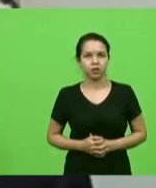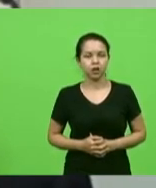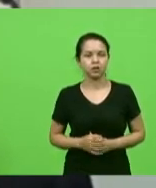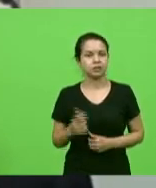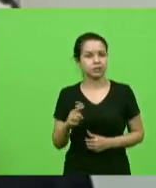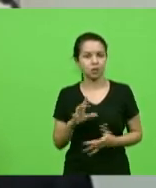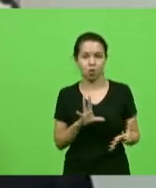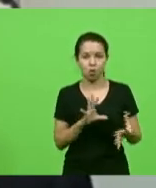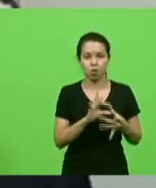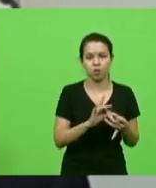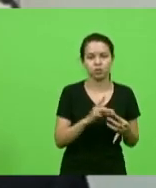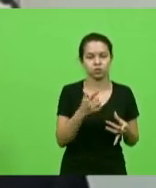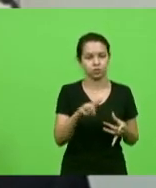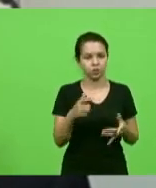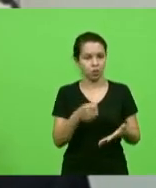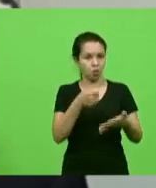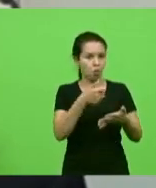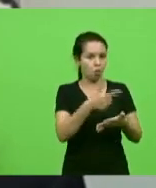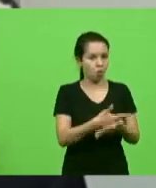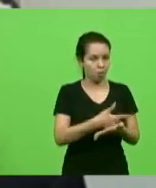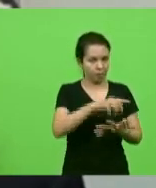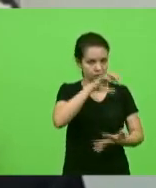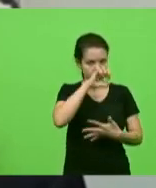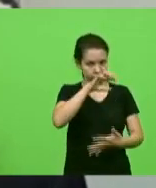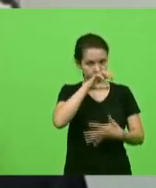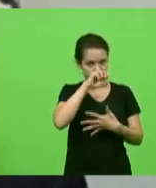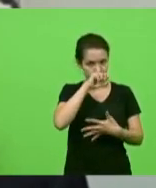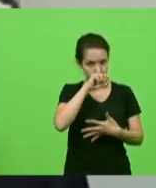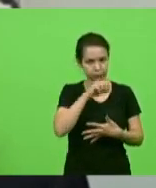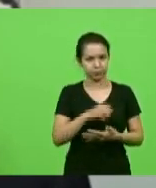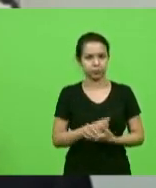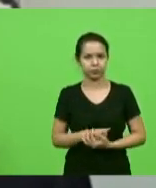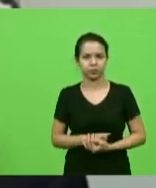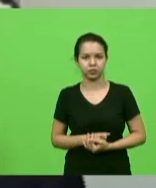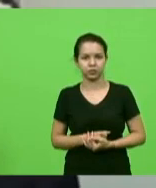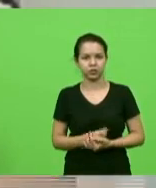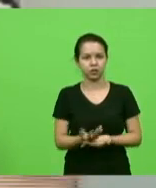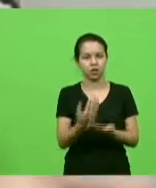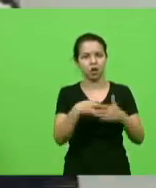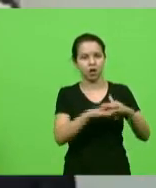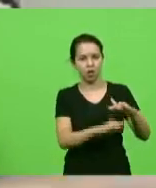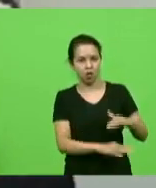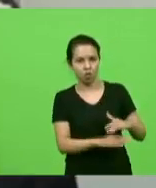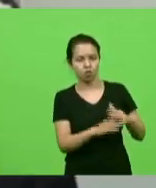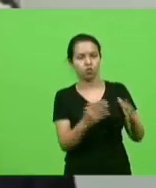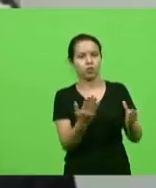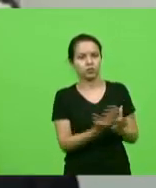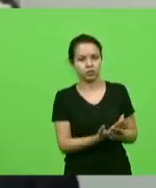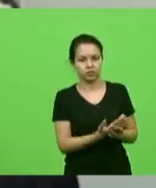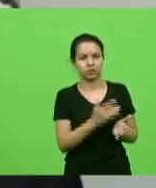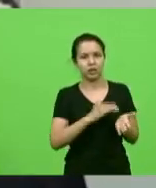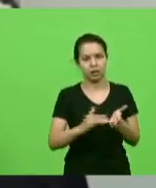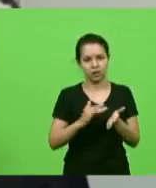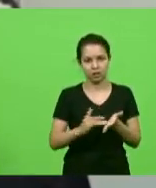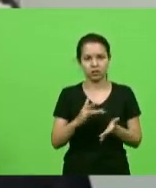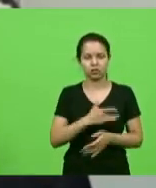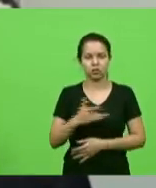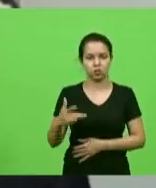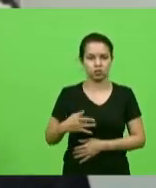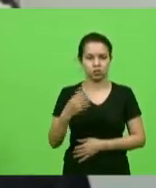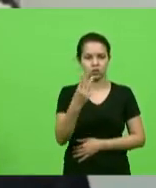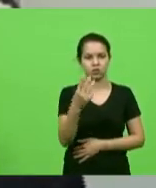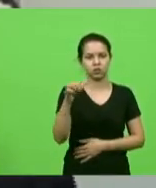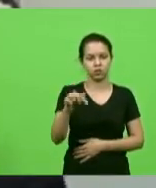com aquisição de respiradores em curso nos autos do processo da Secretaria da Saúde